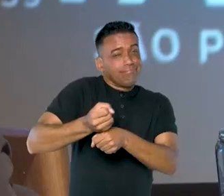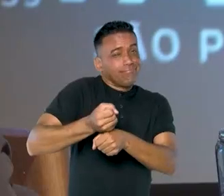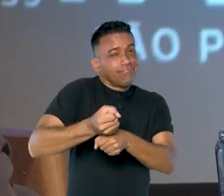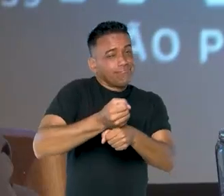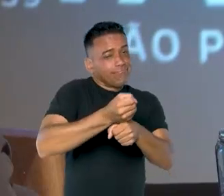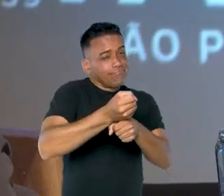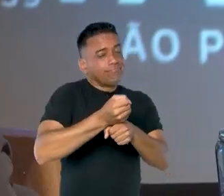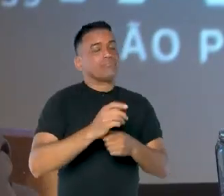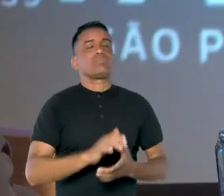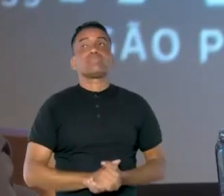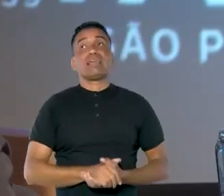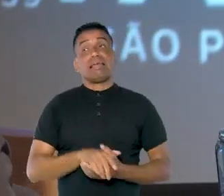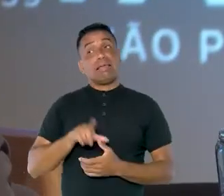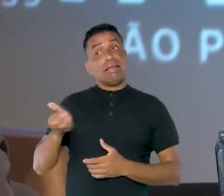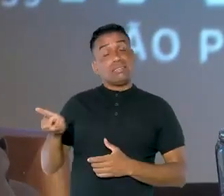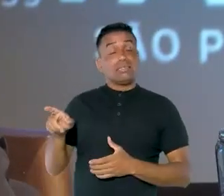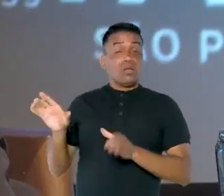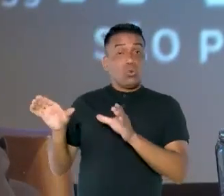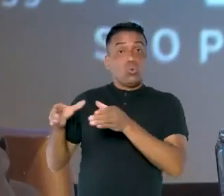são muito